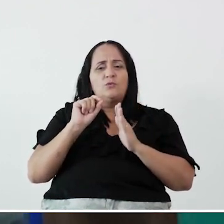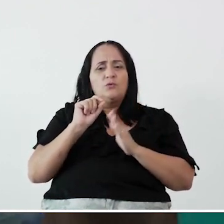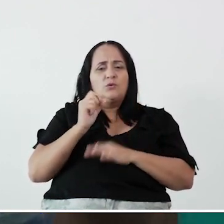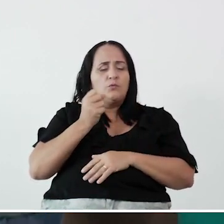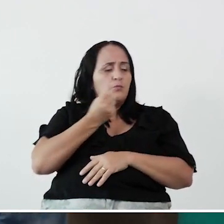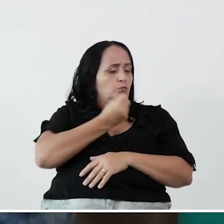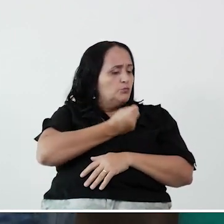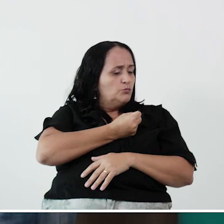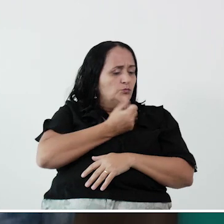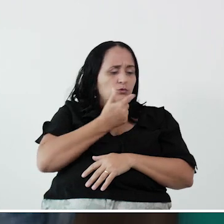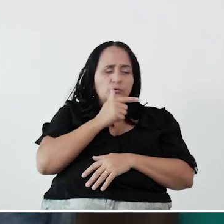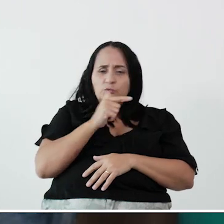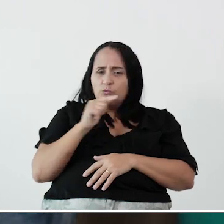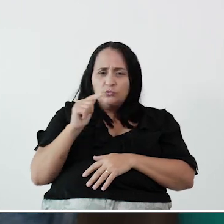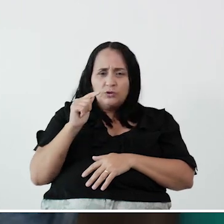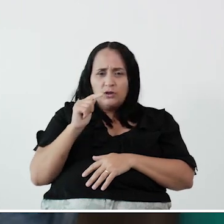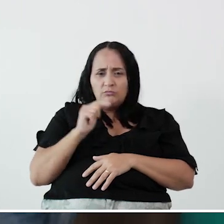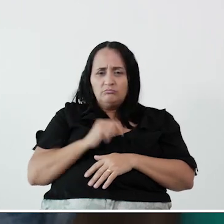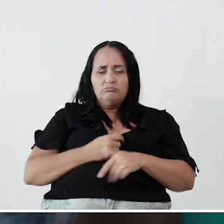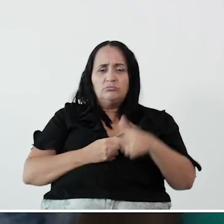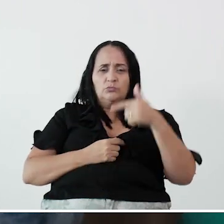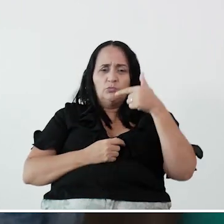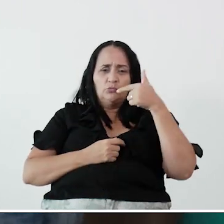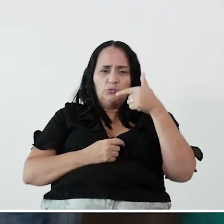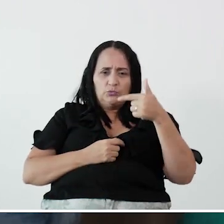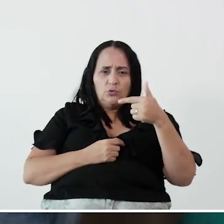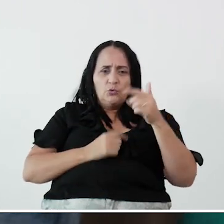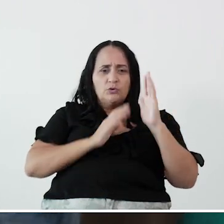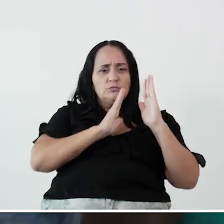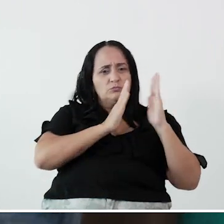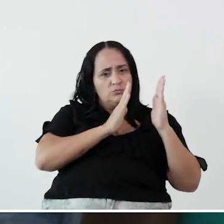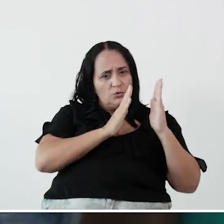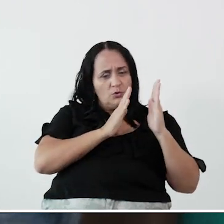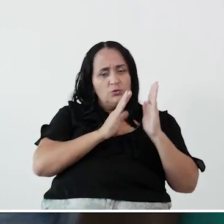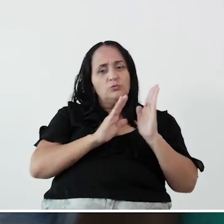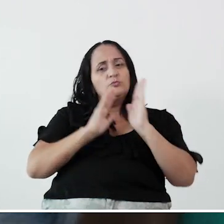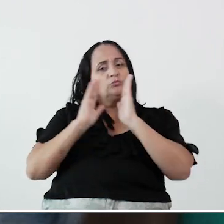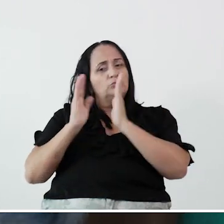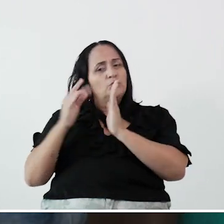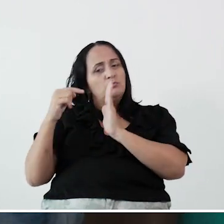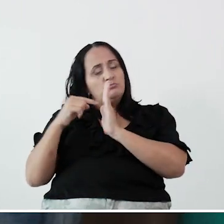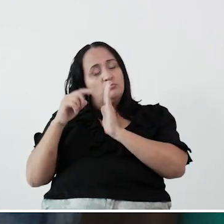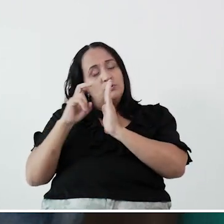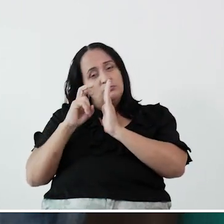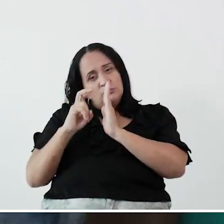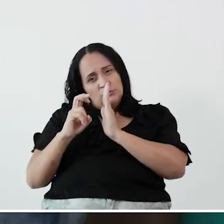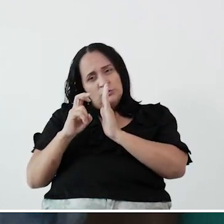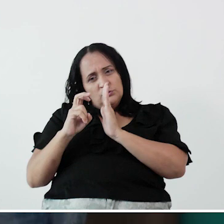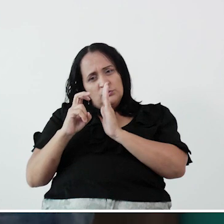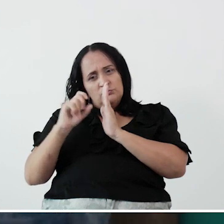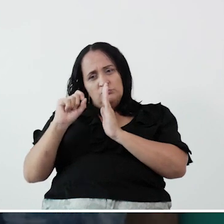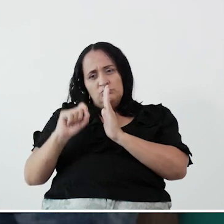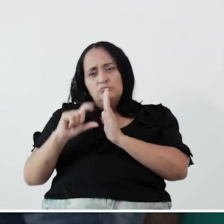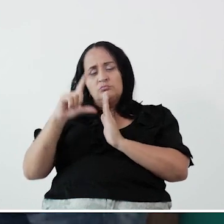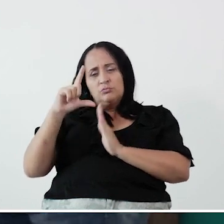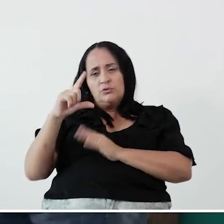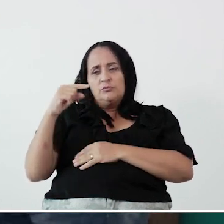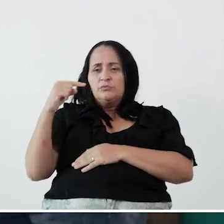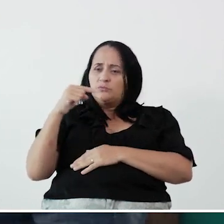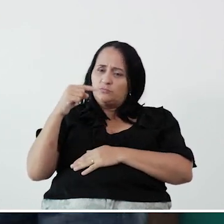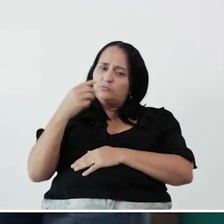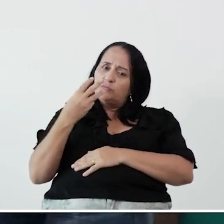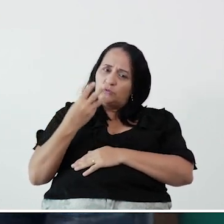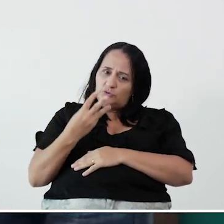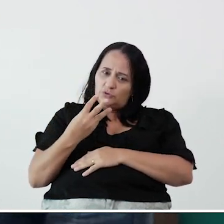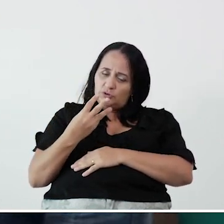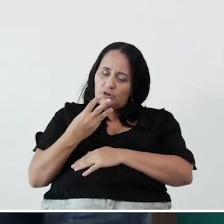Nesse caso, o módulo de 2 é 2, o módulo de menos 5 é 5, menos 5 tem o maior módulo, o